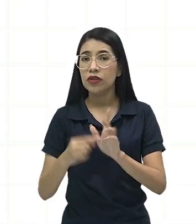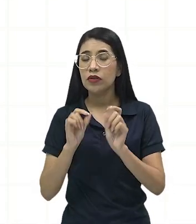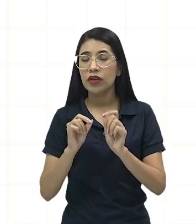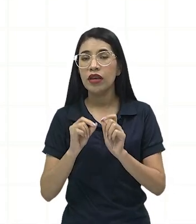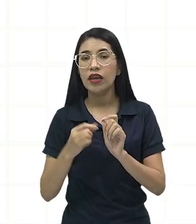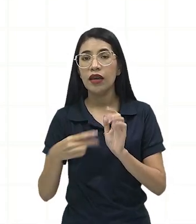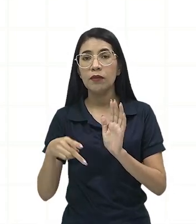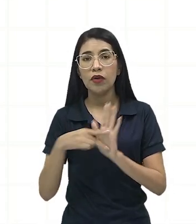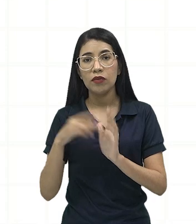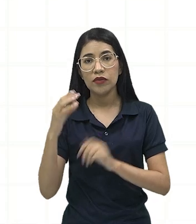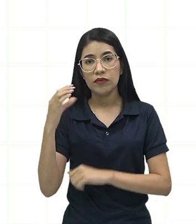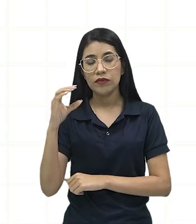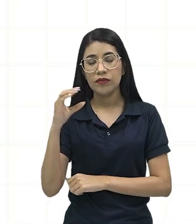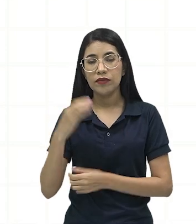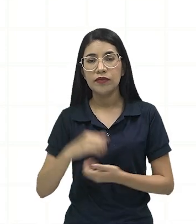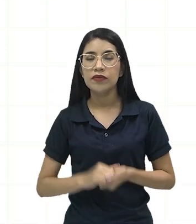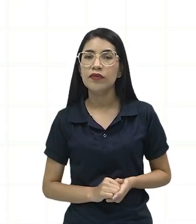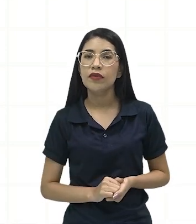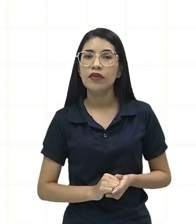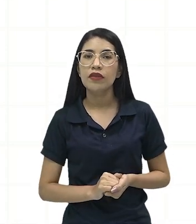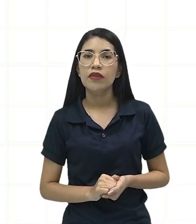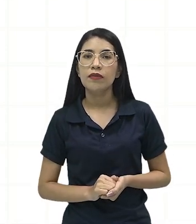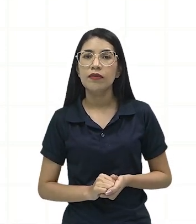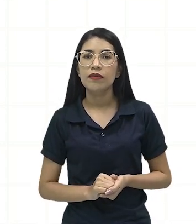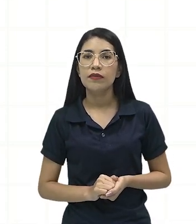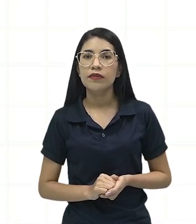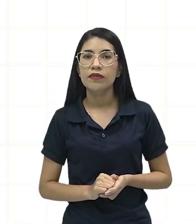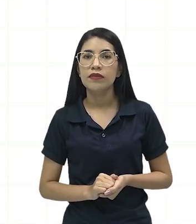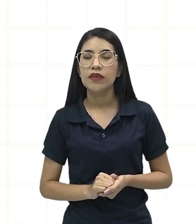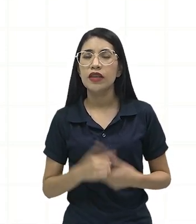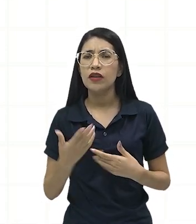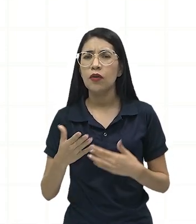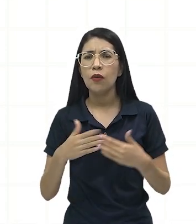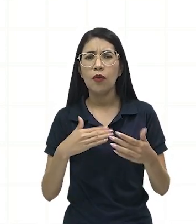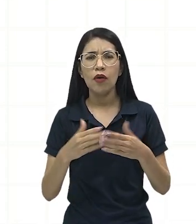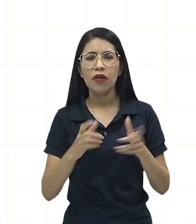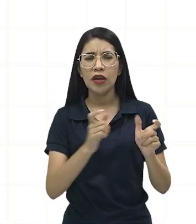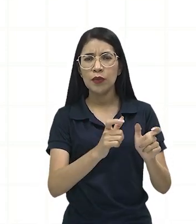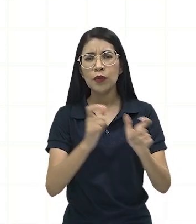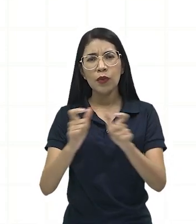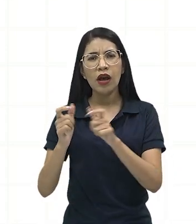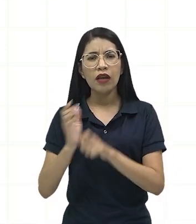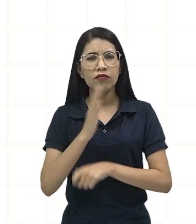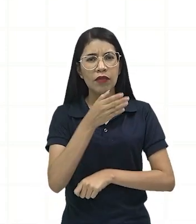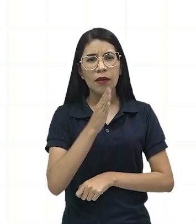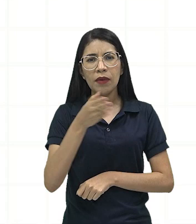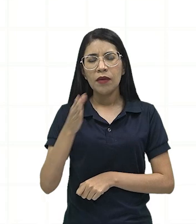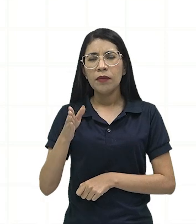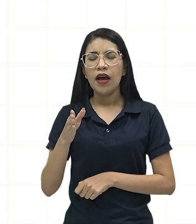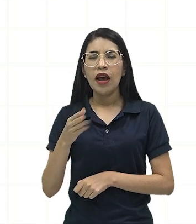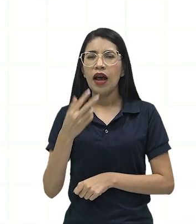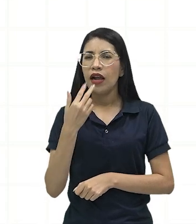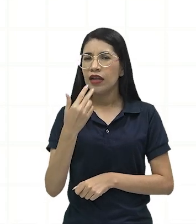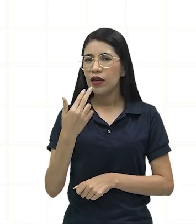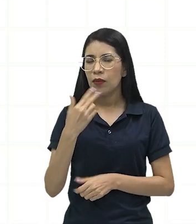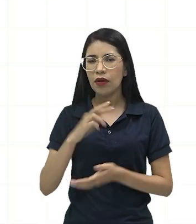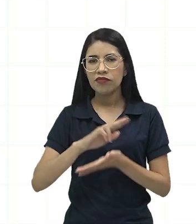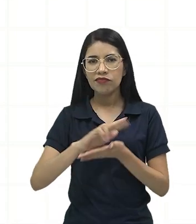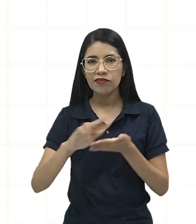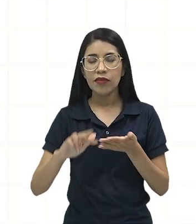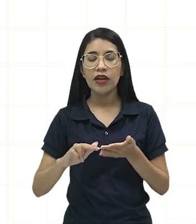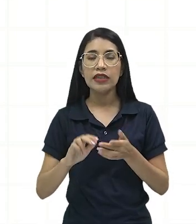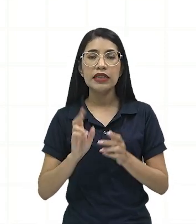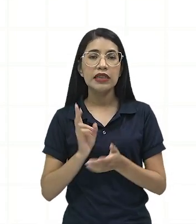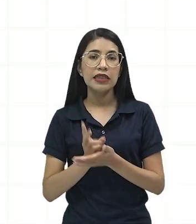nome científico. Dessa forma, gente, aonde quer que você vá, seja qual for o idioma, a gente